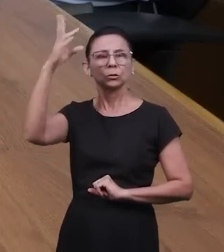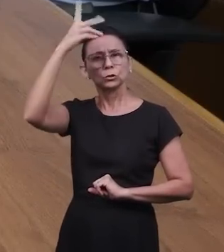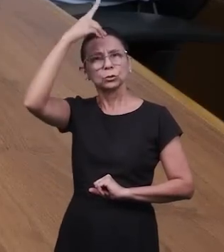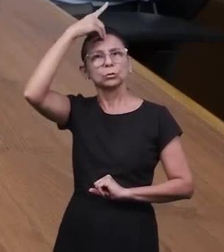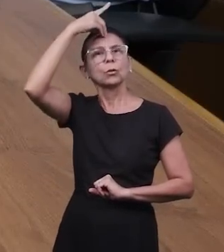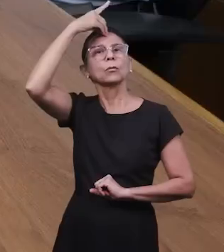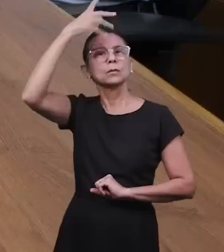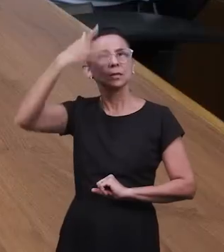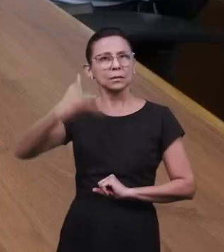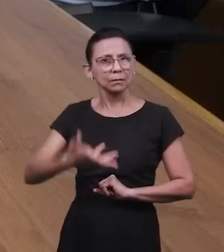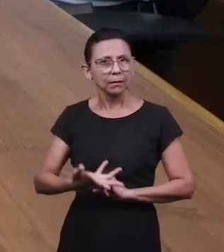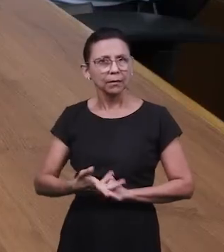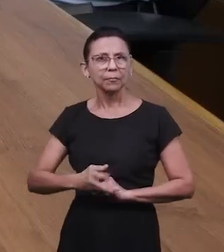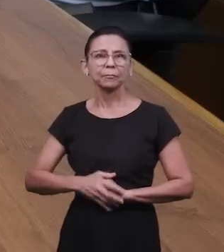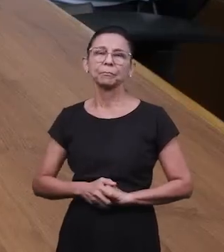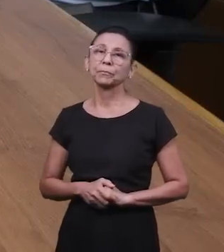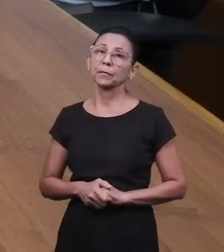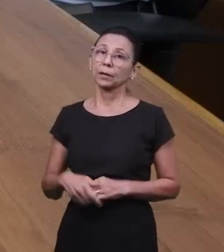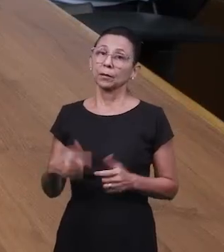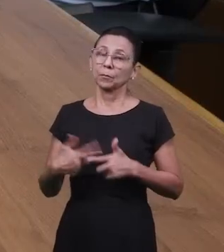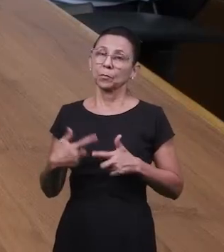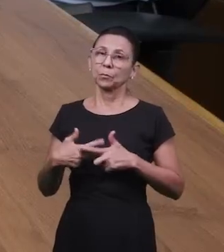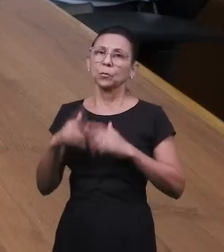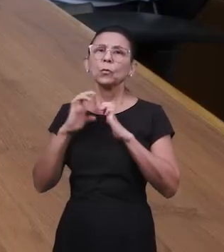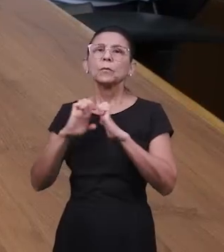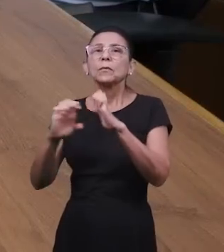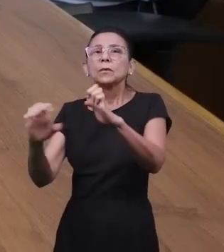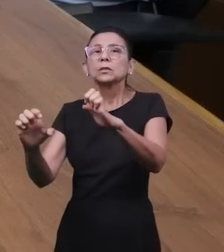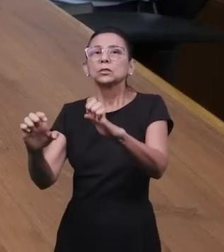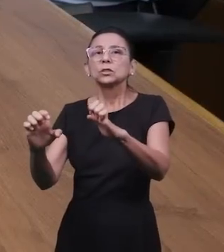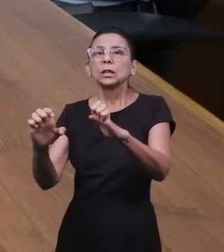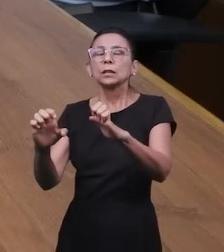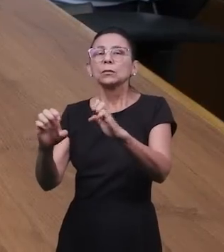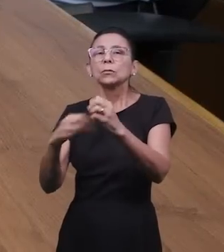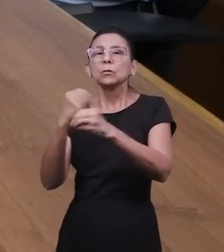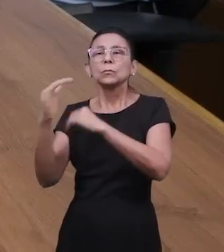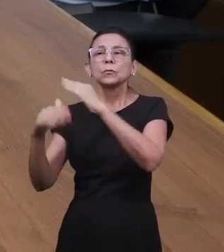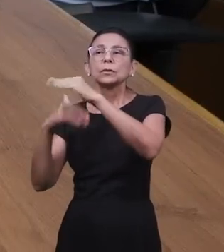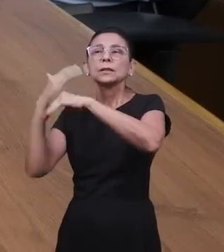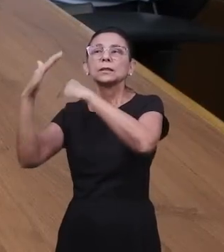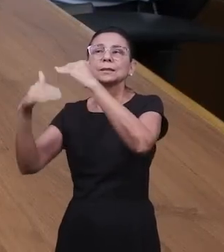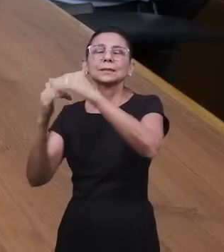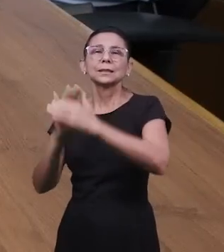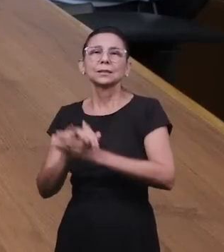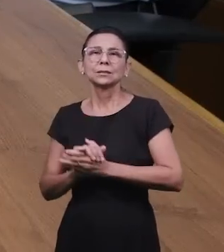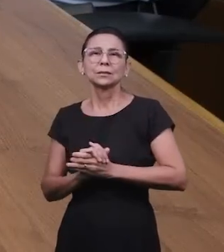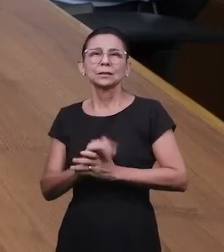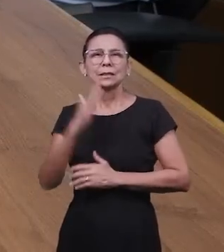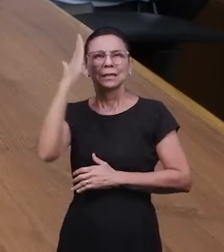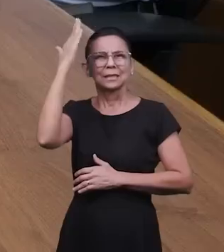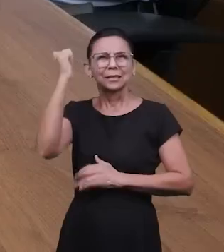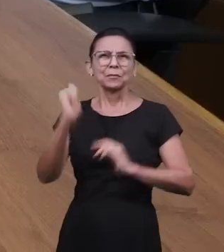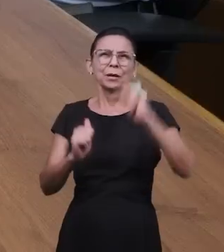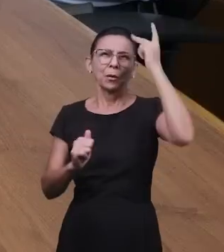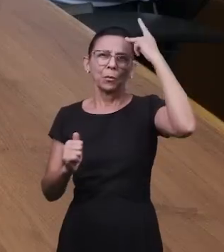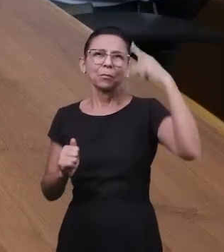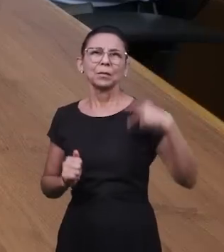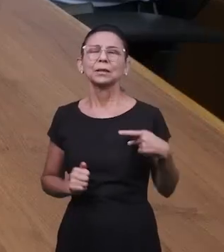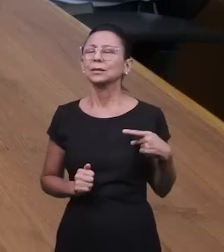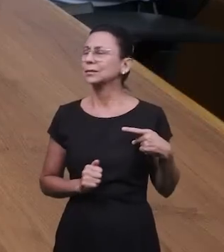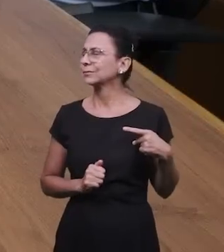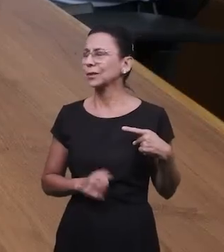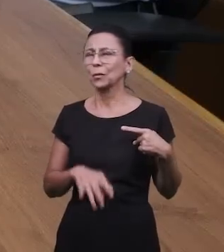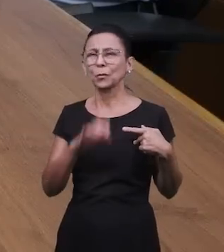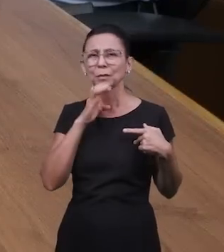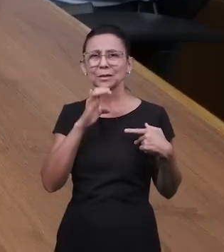não consistiu em palavras de sabedoria humana, mas é o poder de Deus. É o Espírito